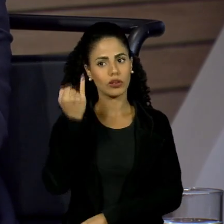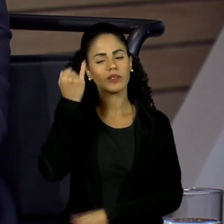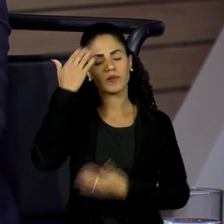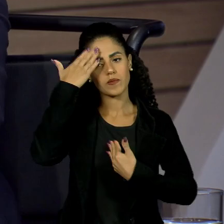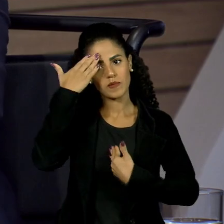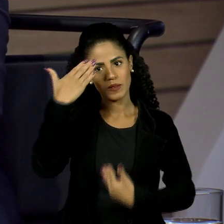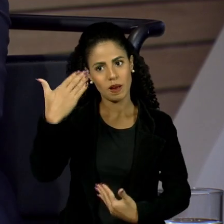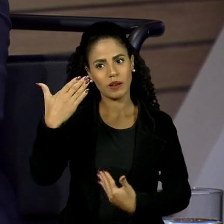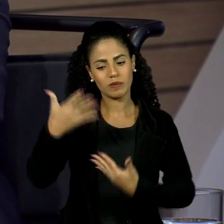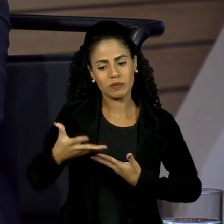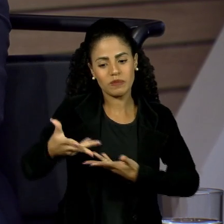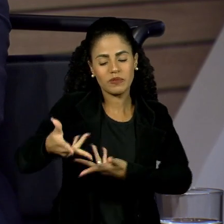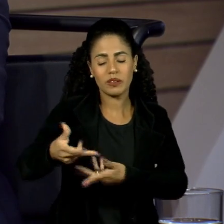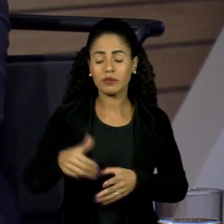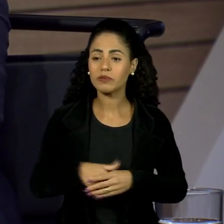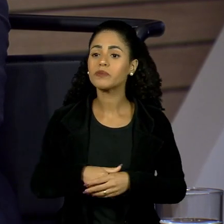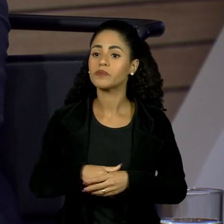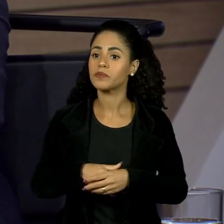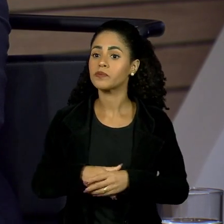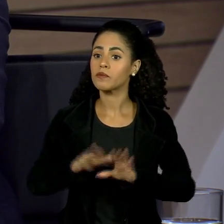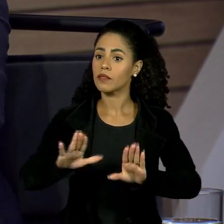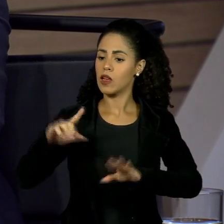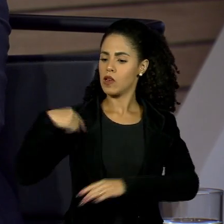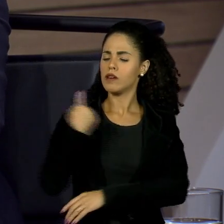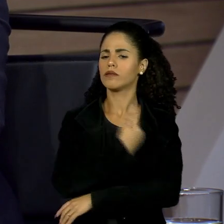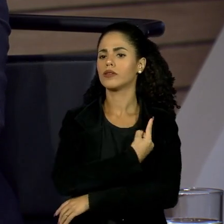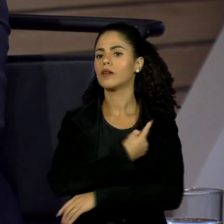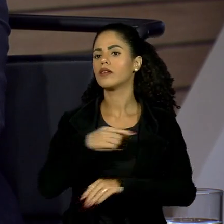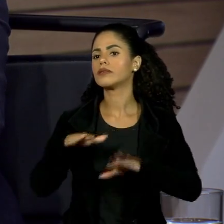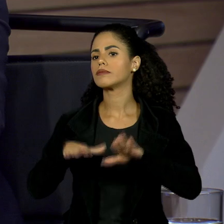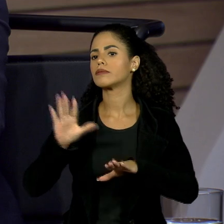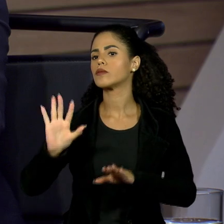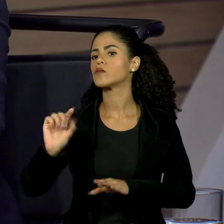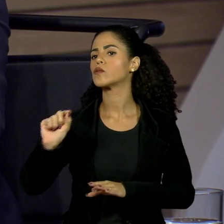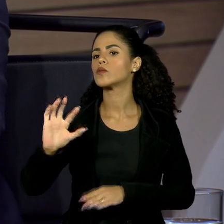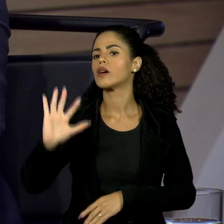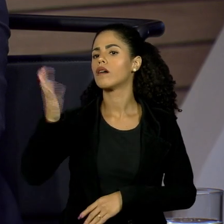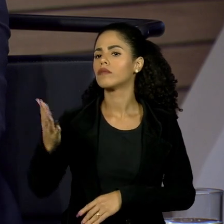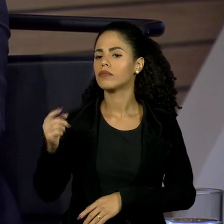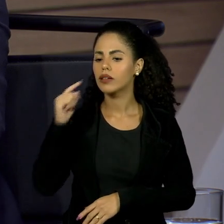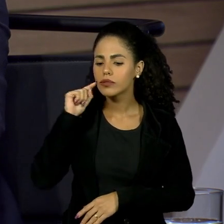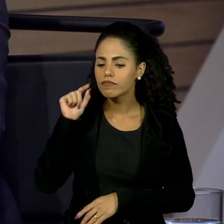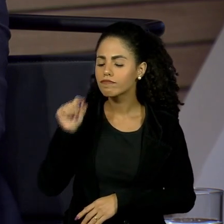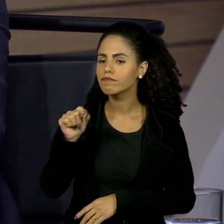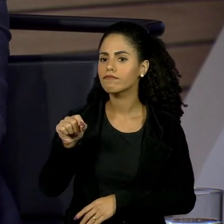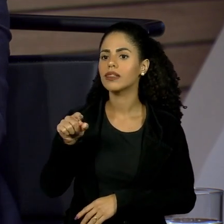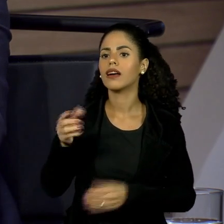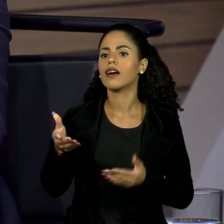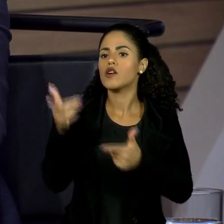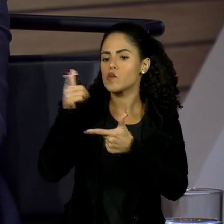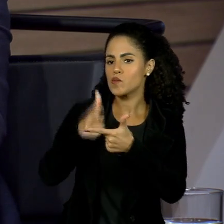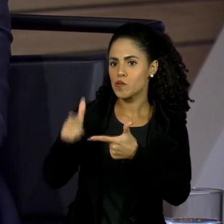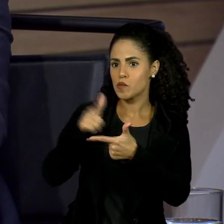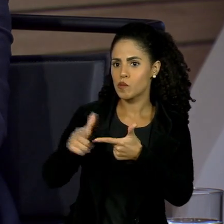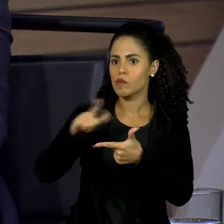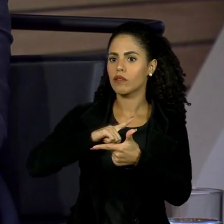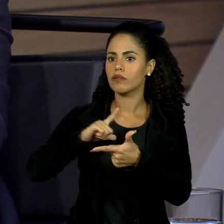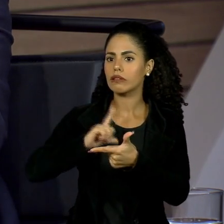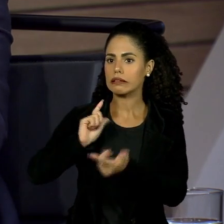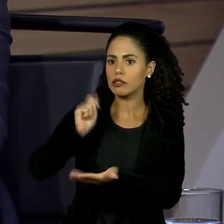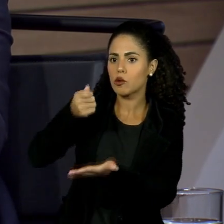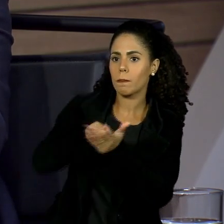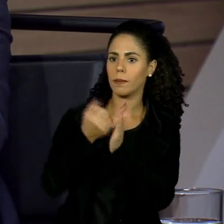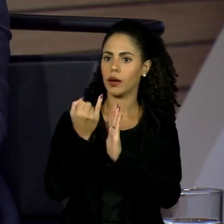importante. A gente, às vezes, tem a tendência de concentrar a questão na situação do não pagamento